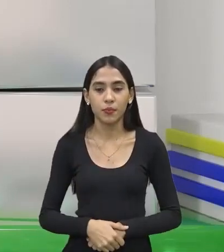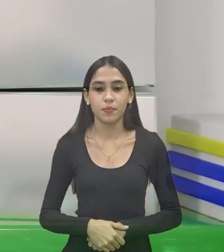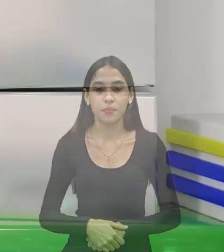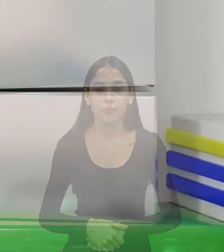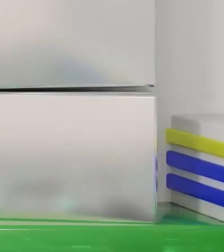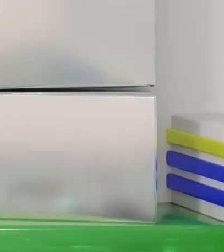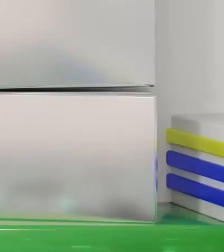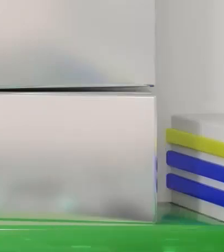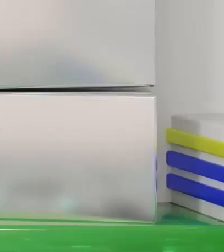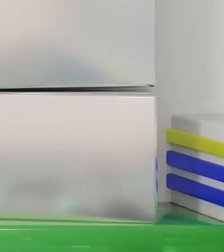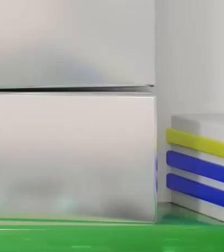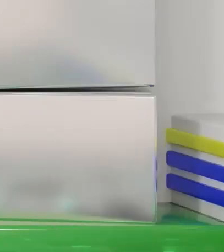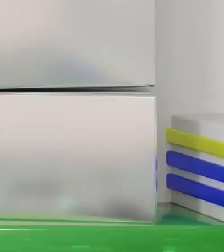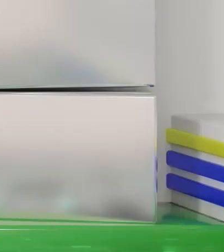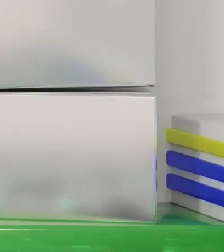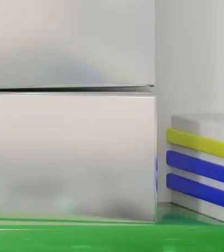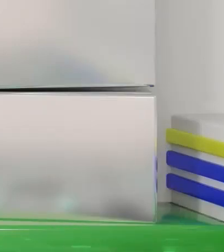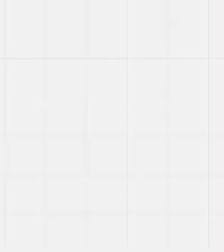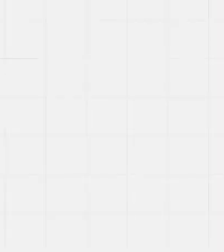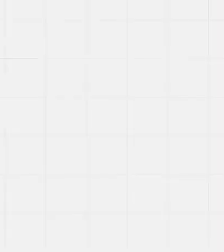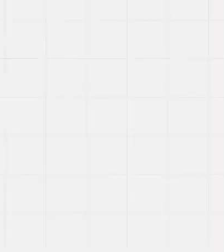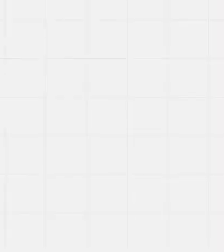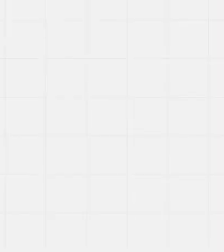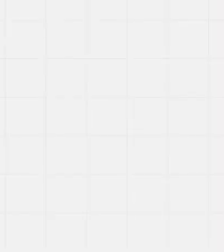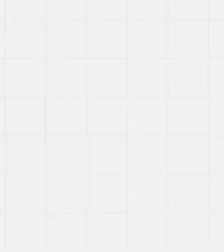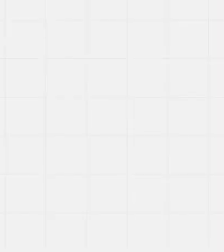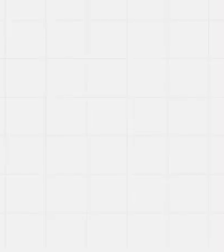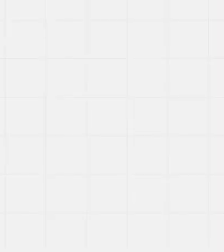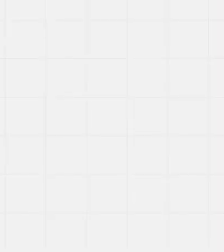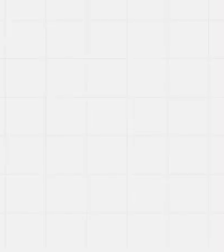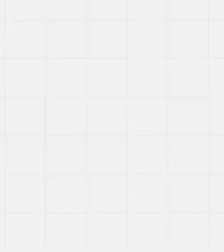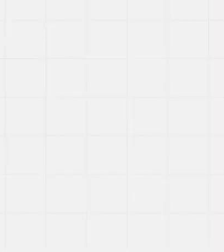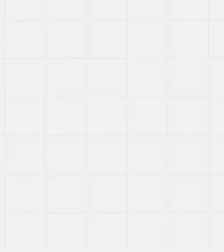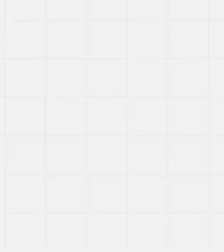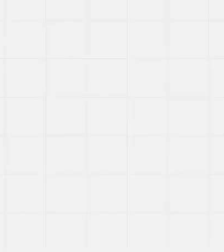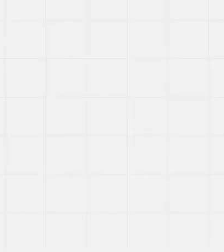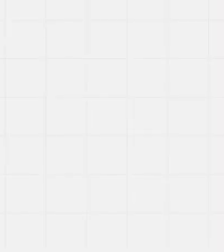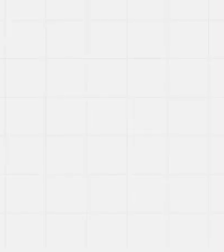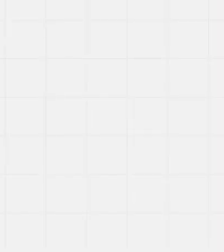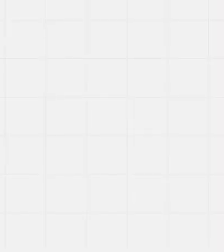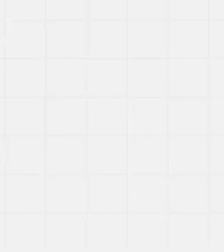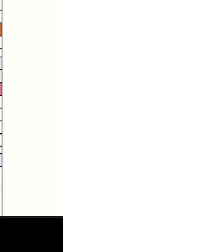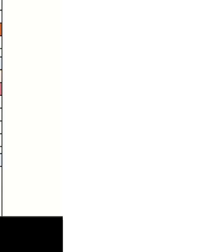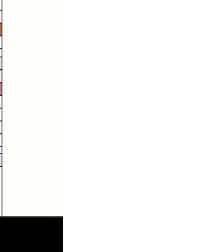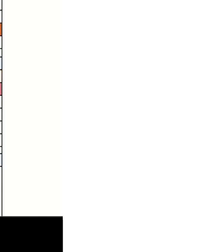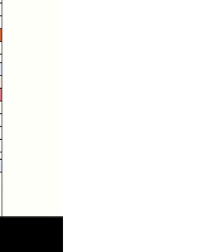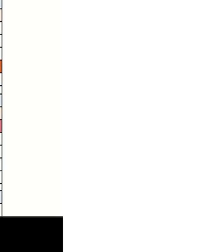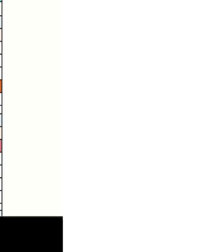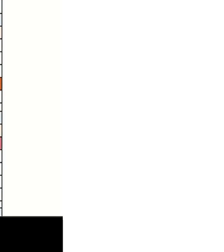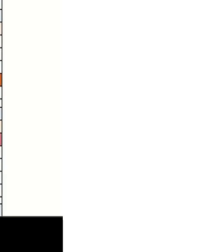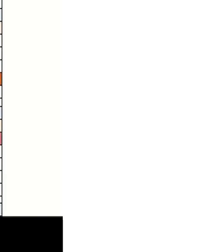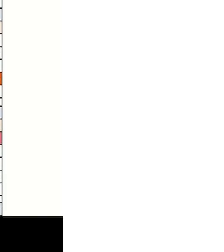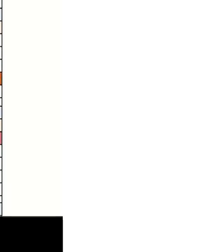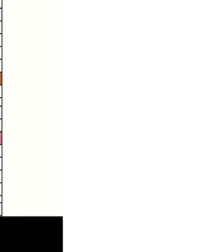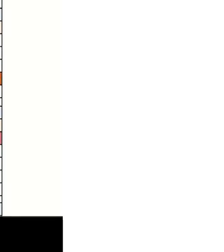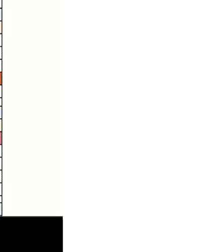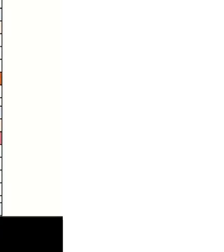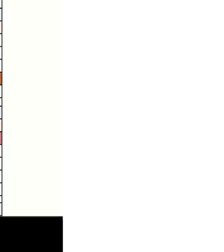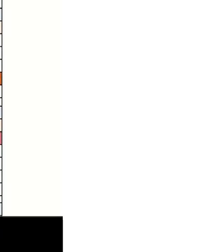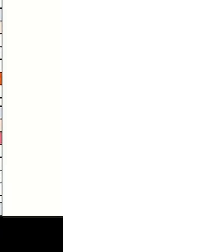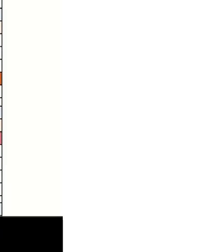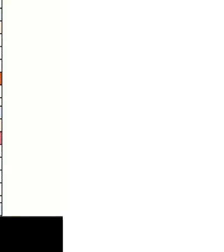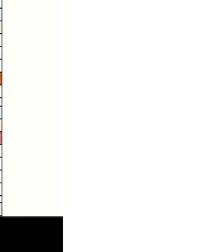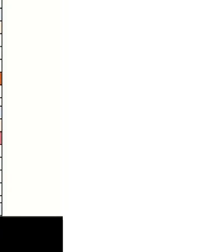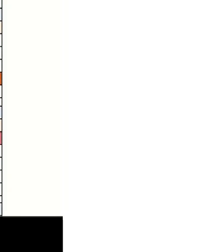disponibiliza para vocês. Então, vamos ver aqui na tela o calendário, tá, de série. E aqui,